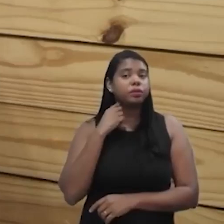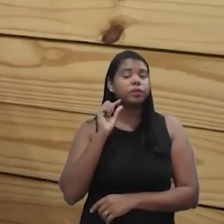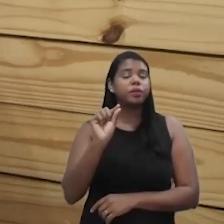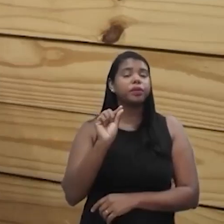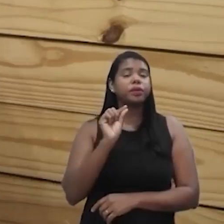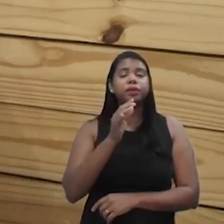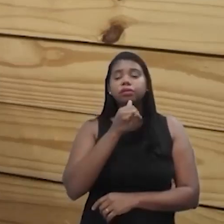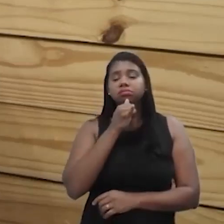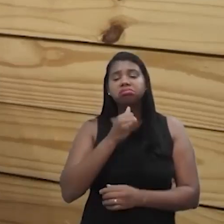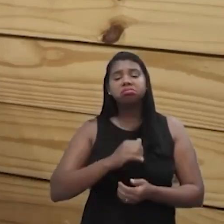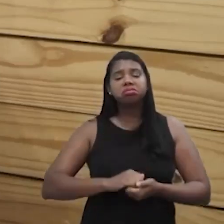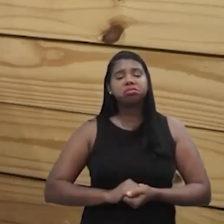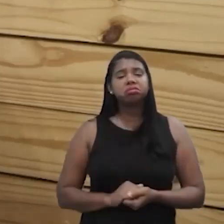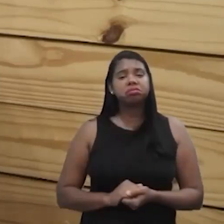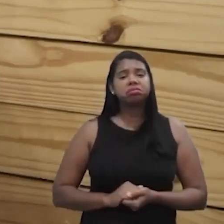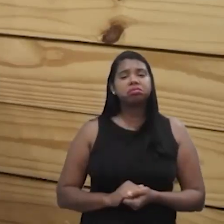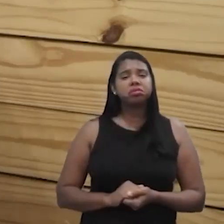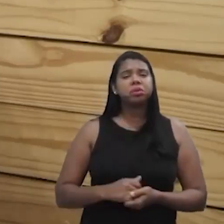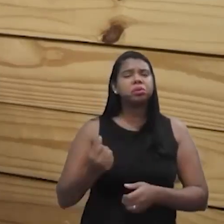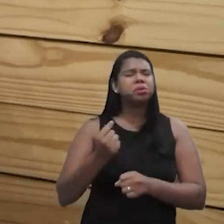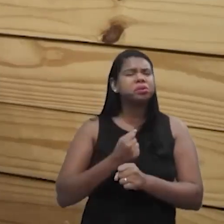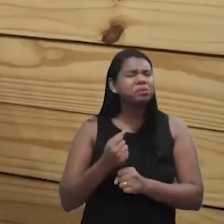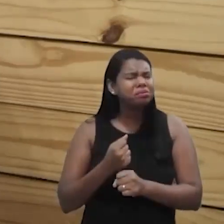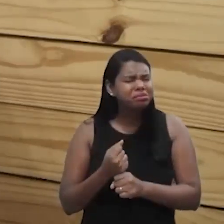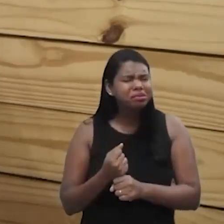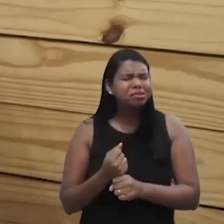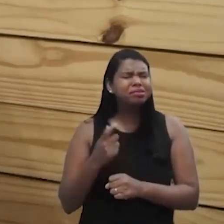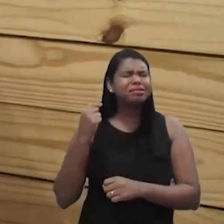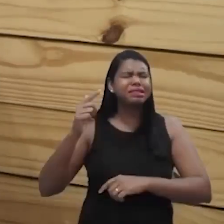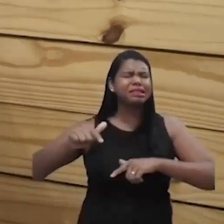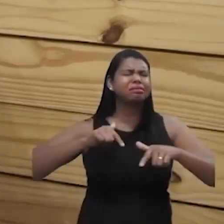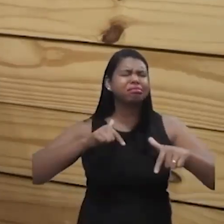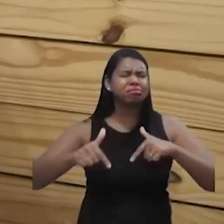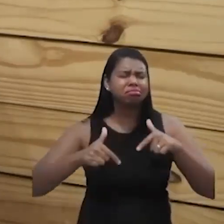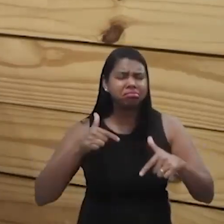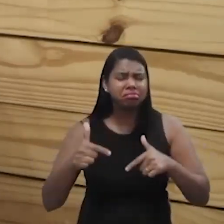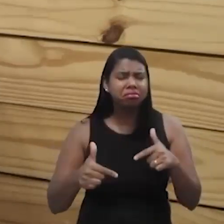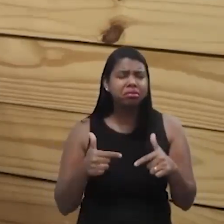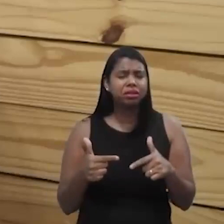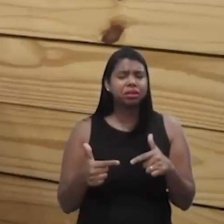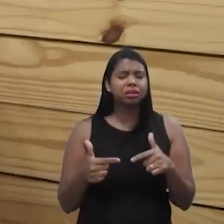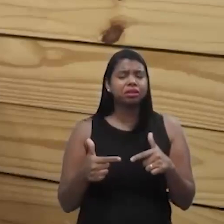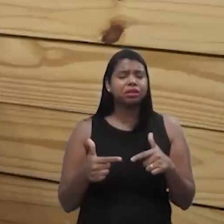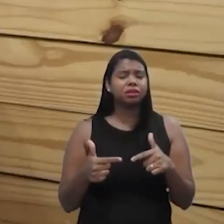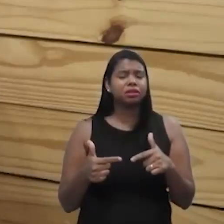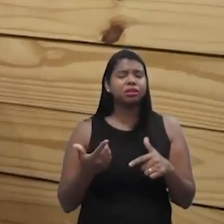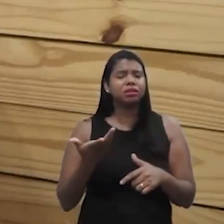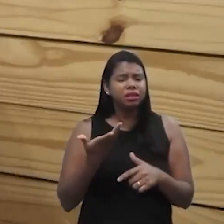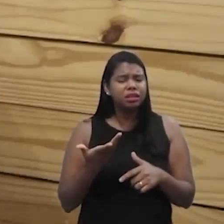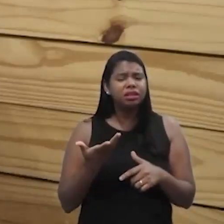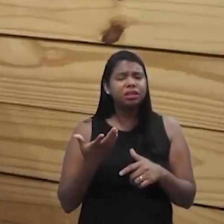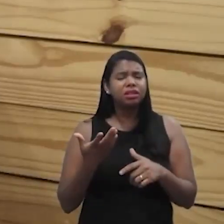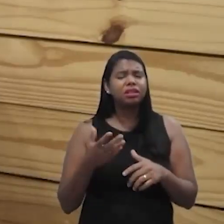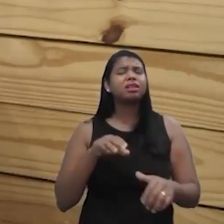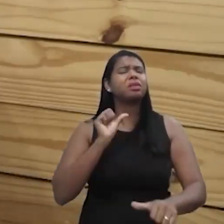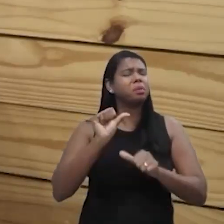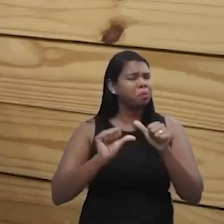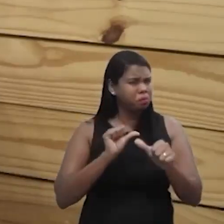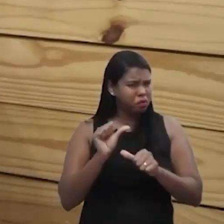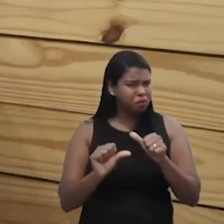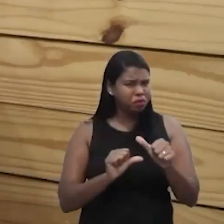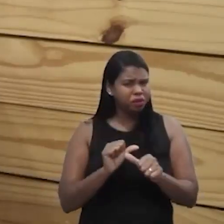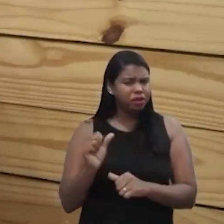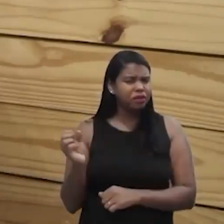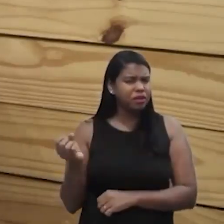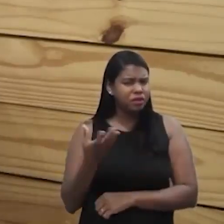que depois de um certo tempo, paralelo à sua atividade, ele acha que é interessante fazer